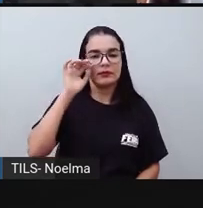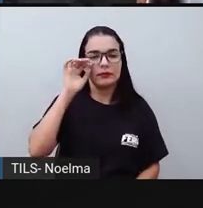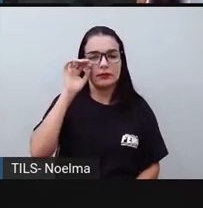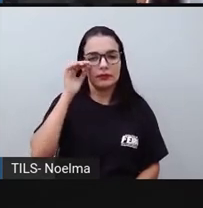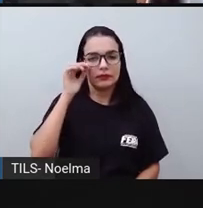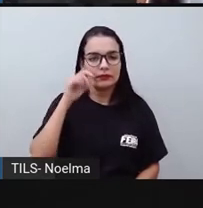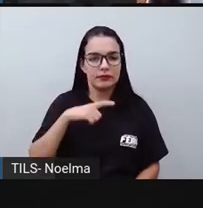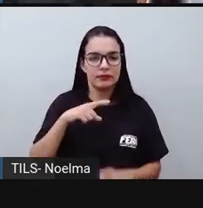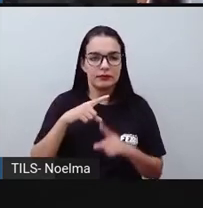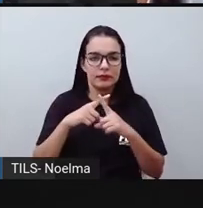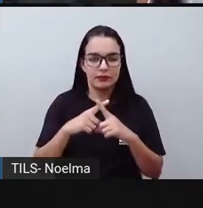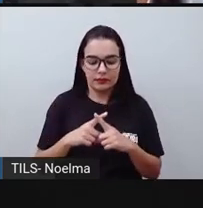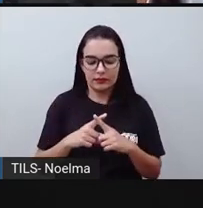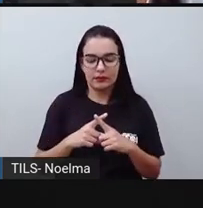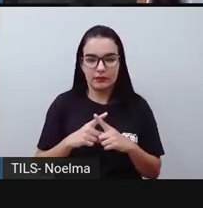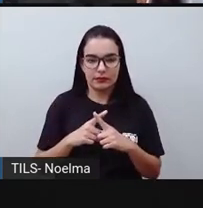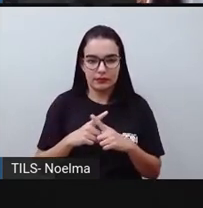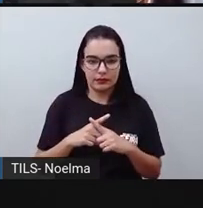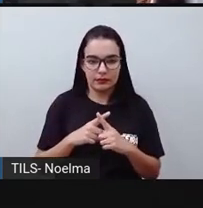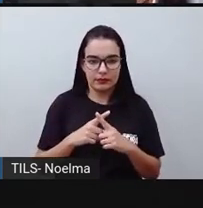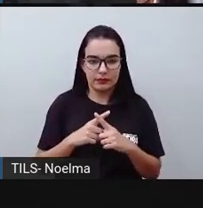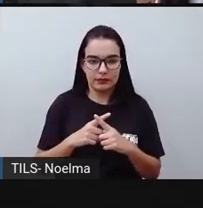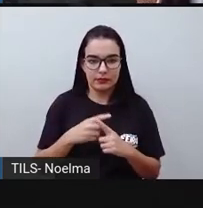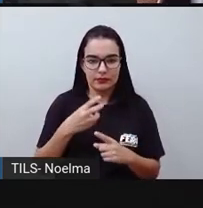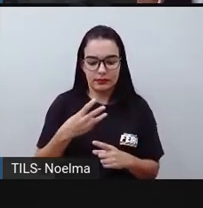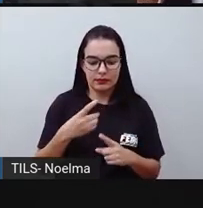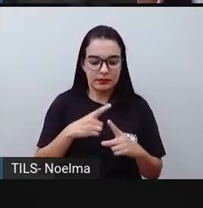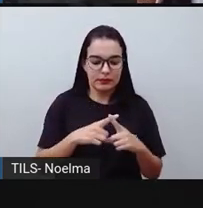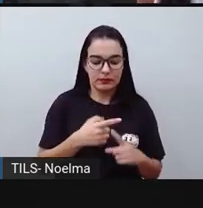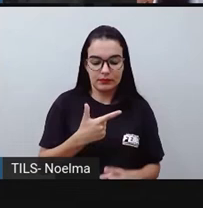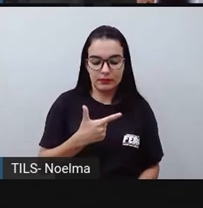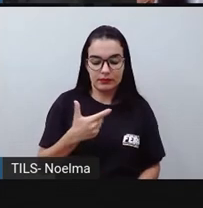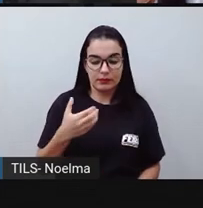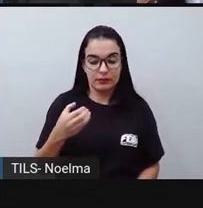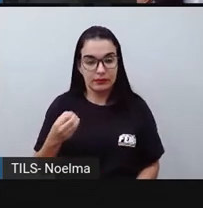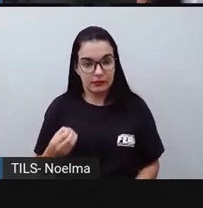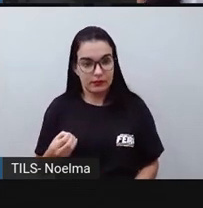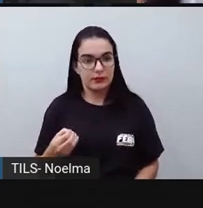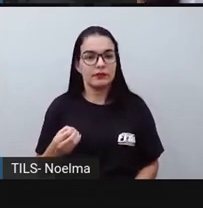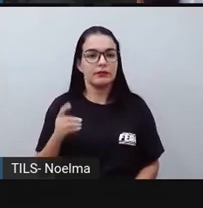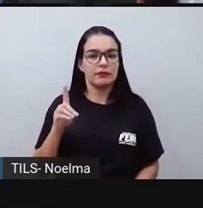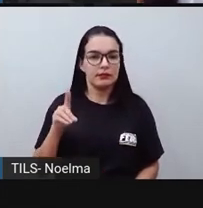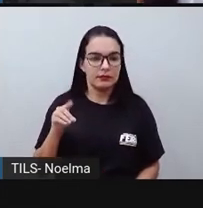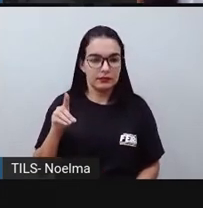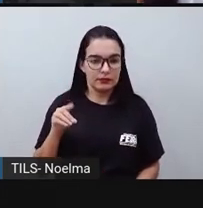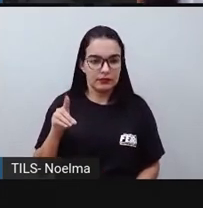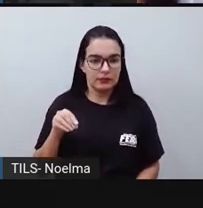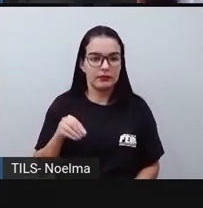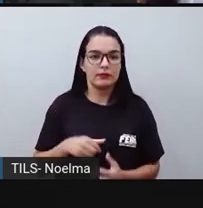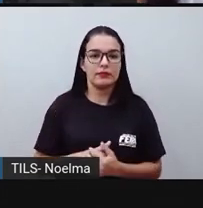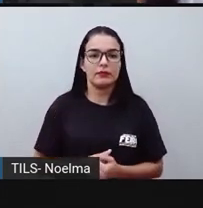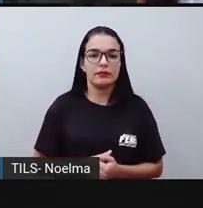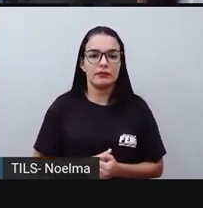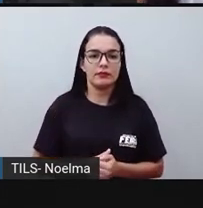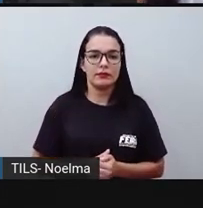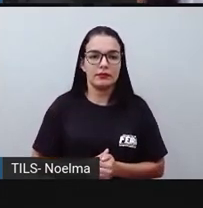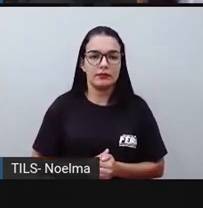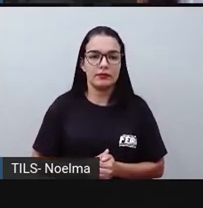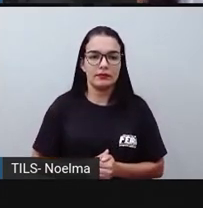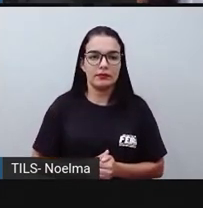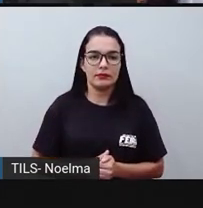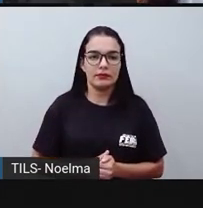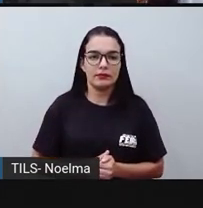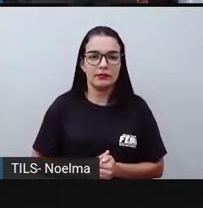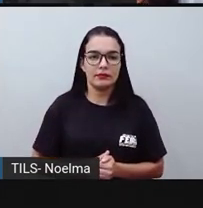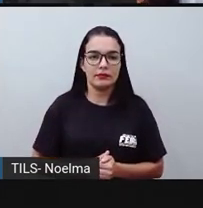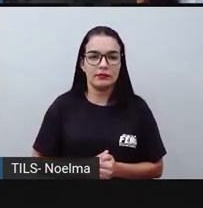estou multiplicando 3 vezes 20. Porque o 2 ocupa o lugar de dezena. Então, 2 dezenas,